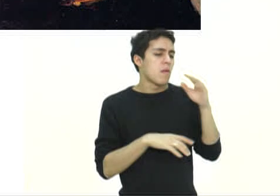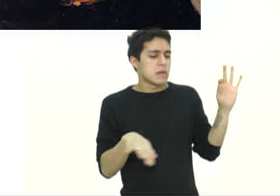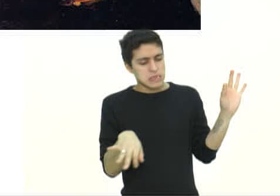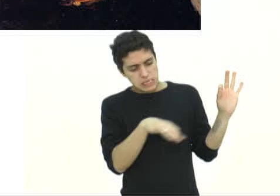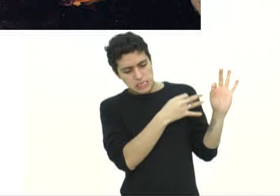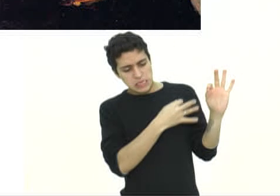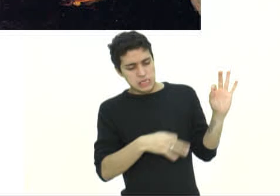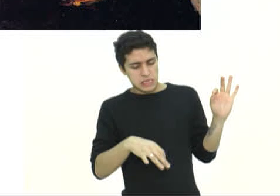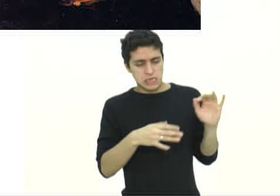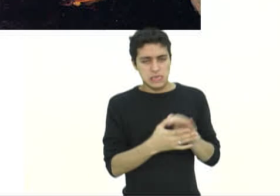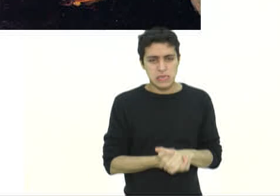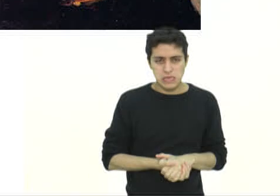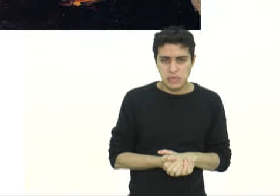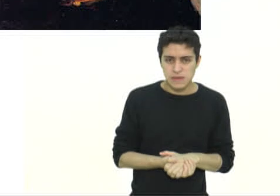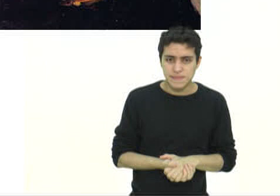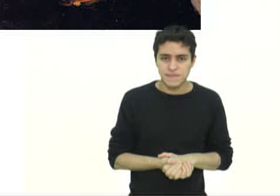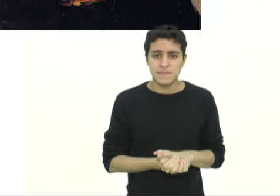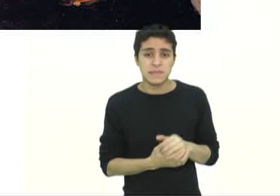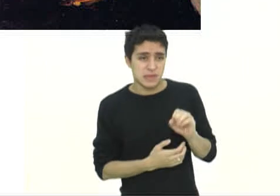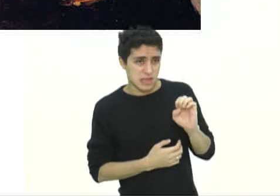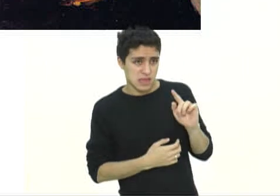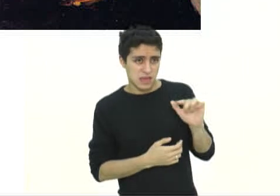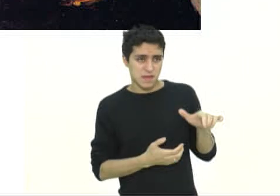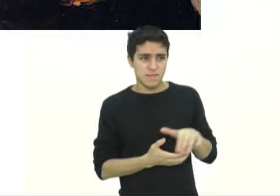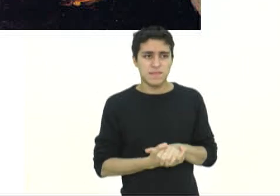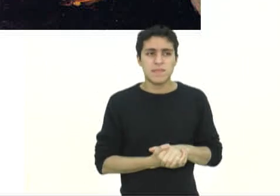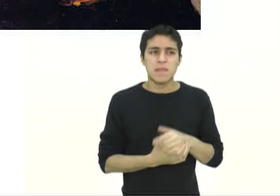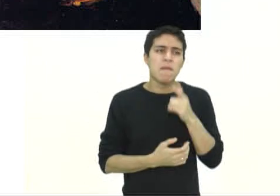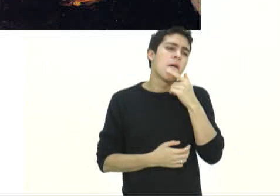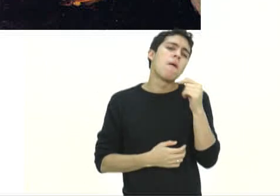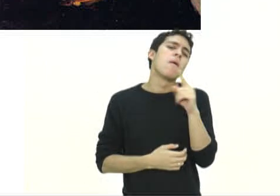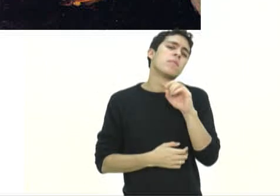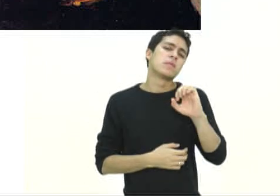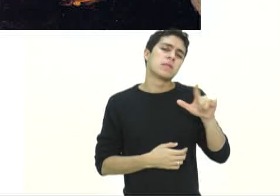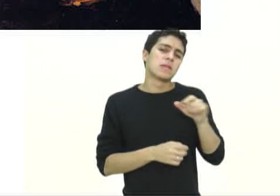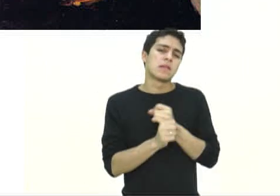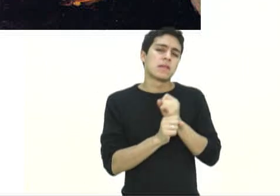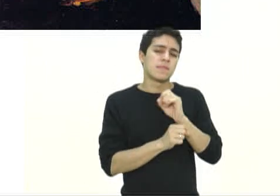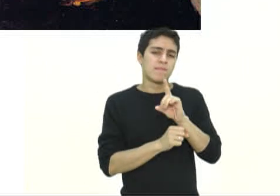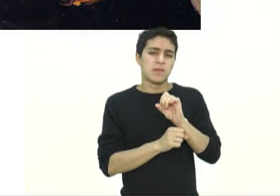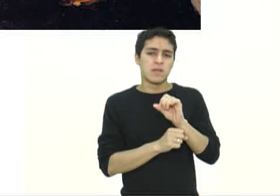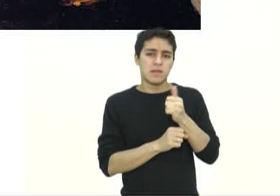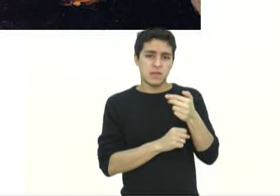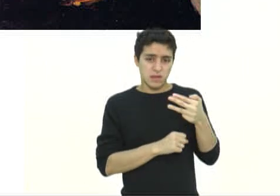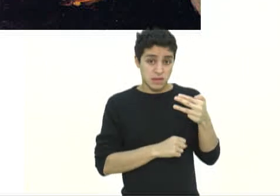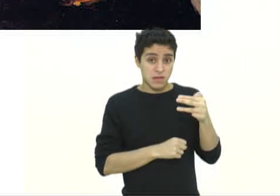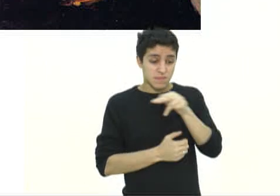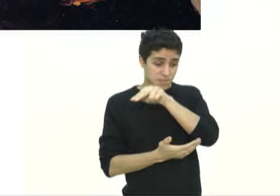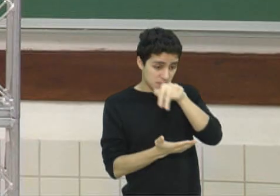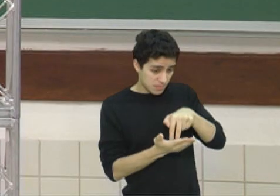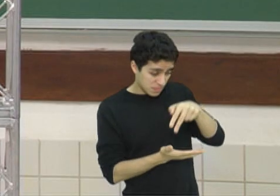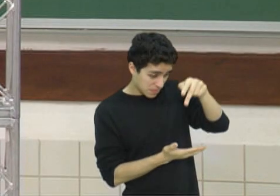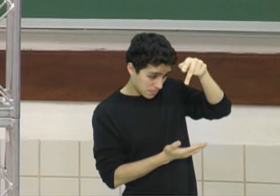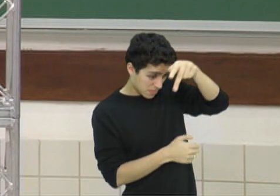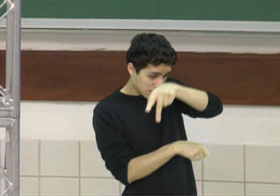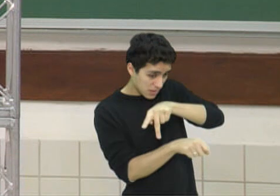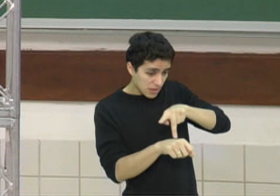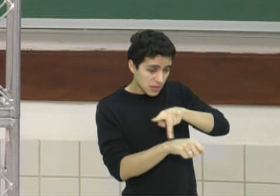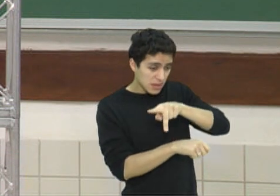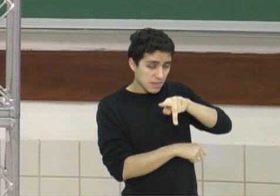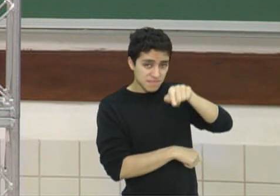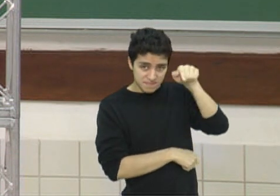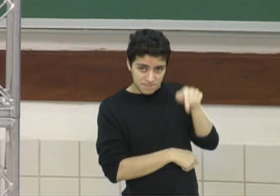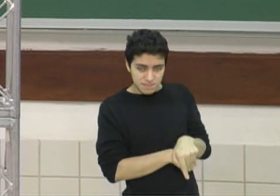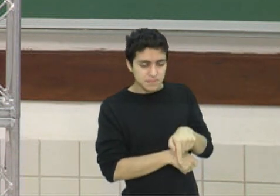de Lazar Segal. Lazar Segal, ele em 1913, ele esteve no país, ele esteve em visita à sua